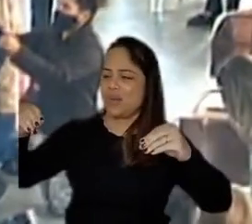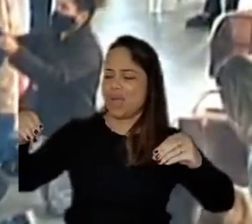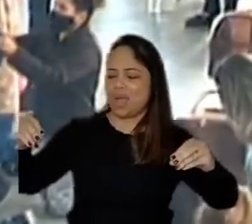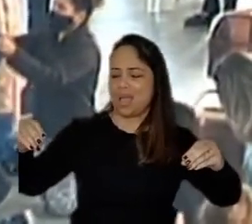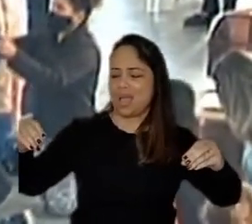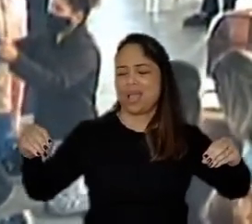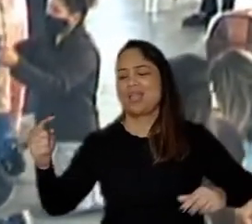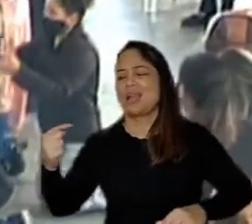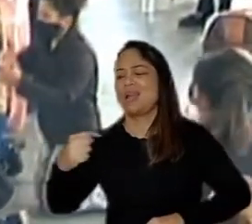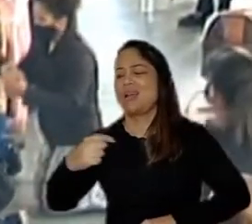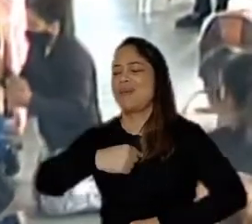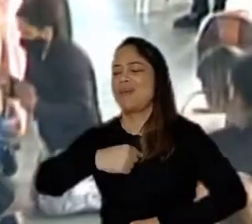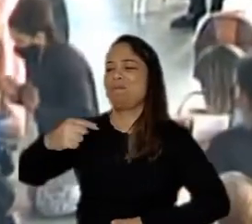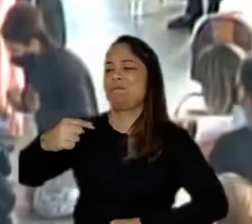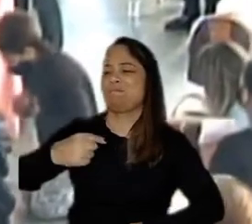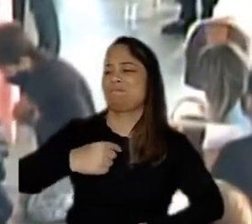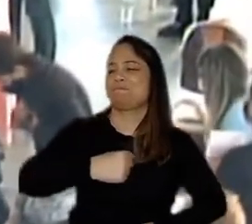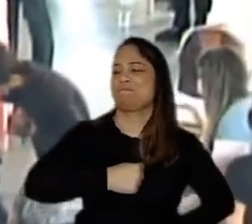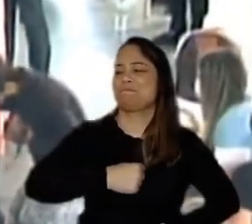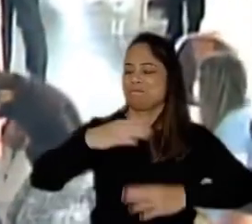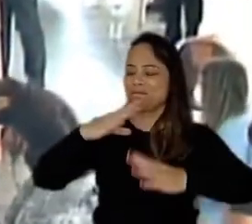serei curado,